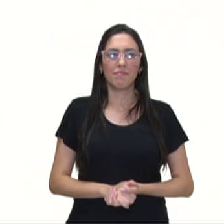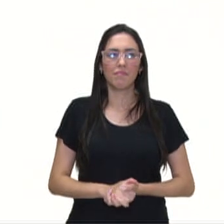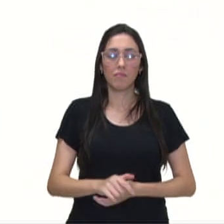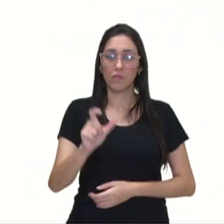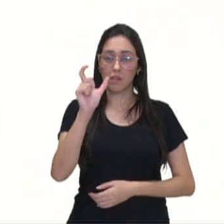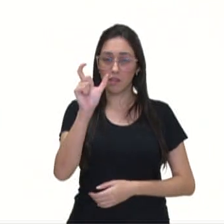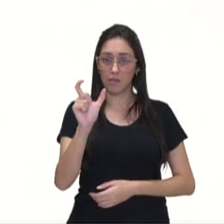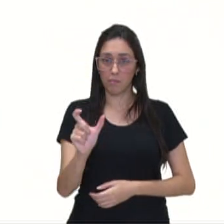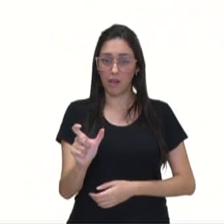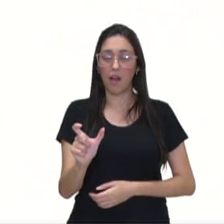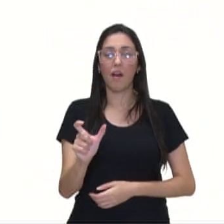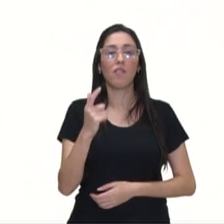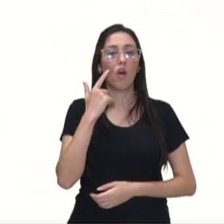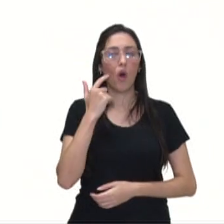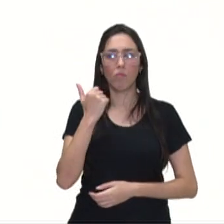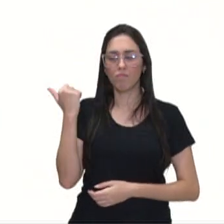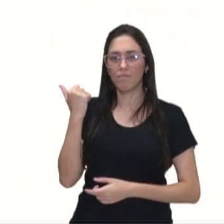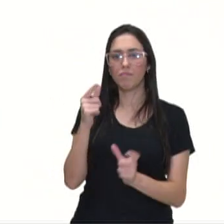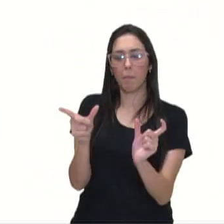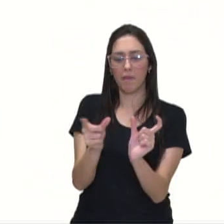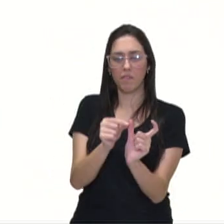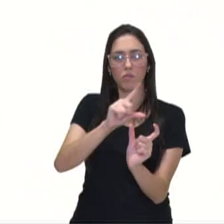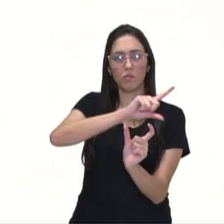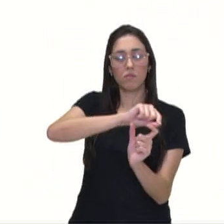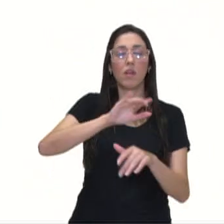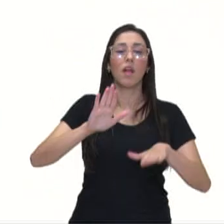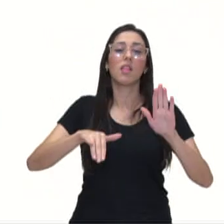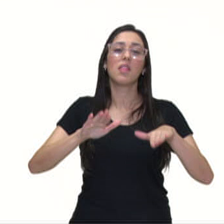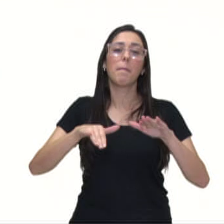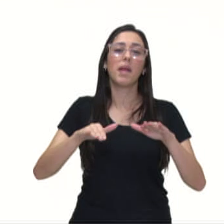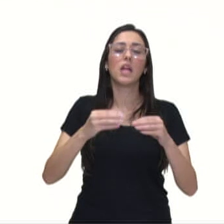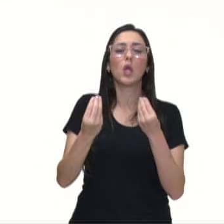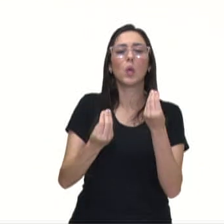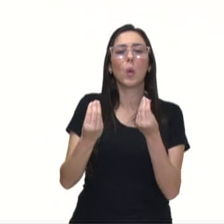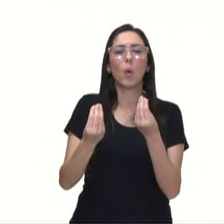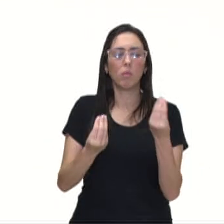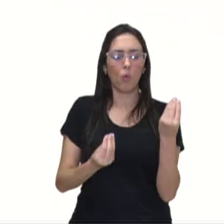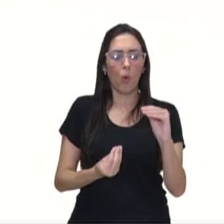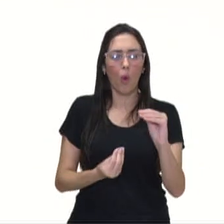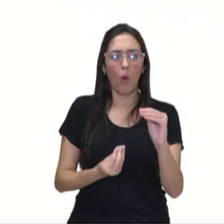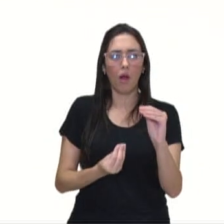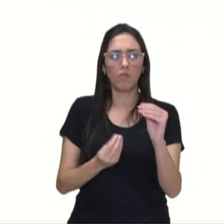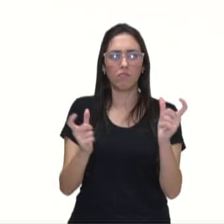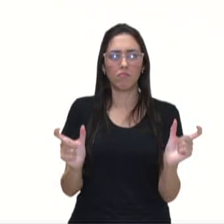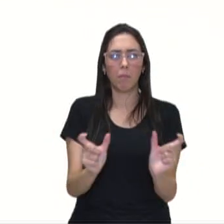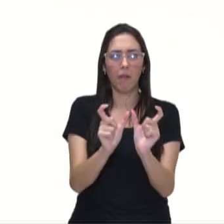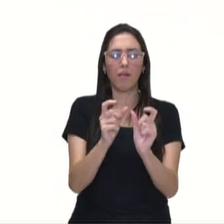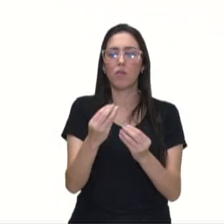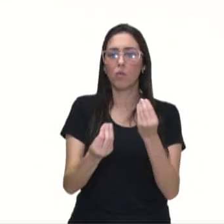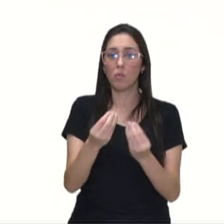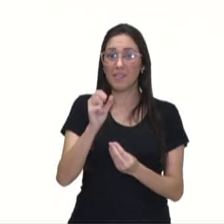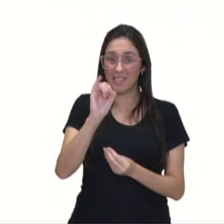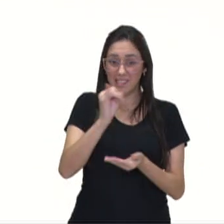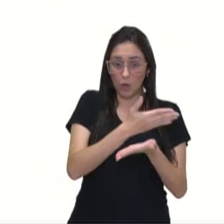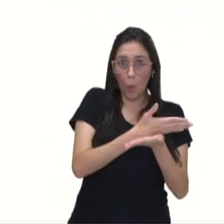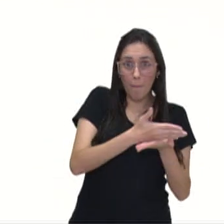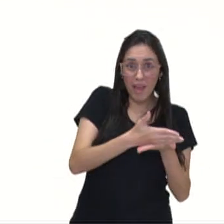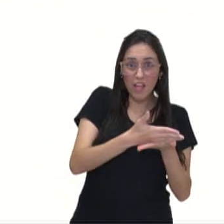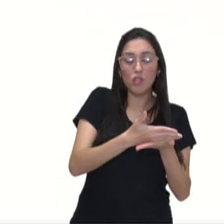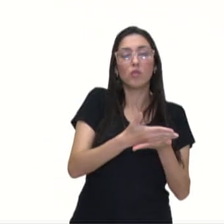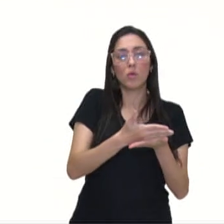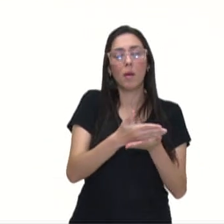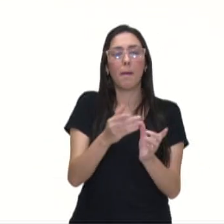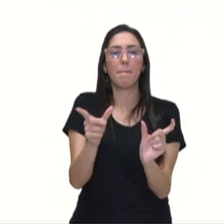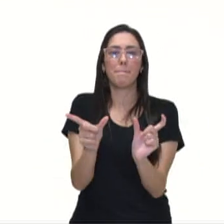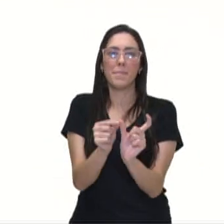e sufixo são dados de acordo com o lugar que ocupam na palavra. Se estiver no início da palavra, prefixo. Se